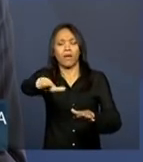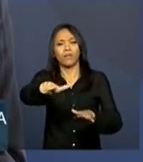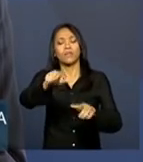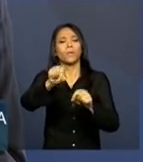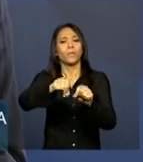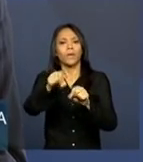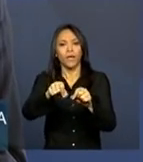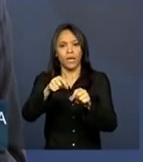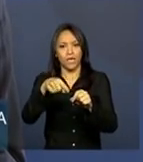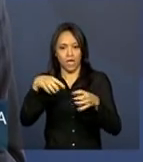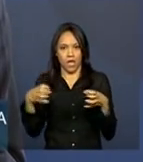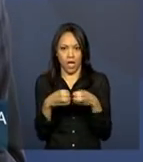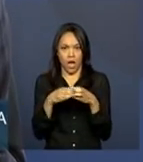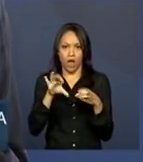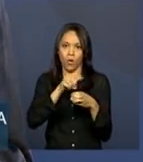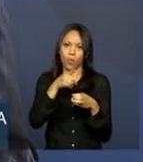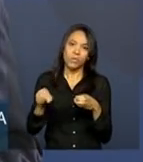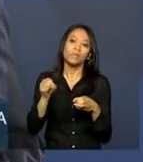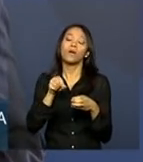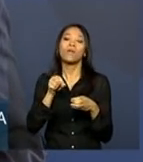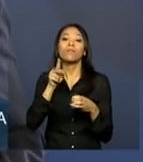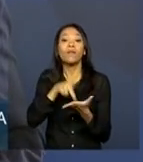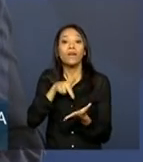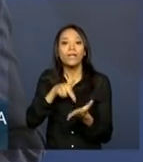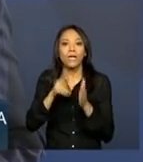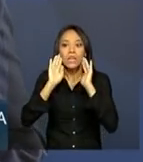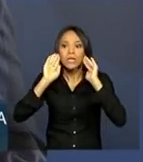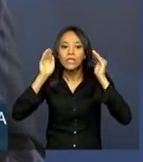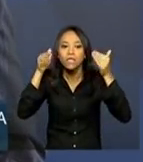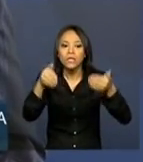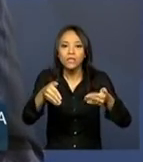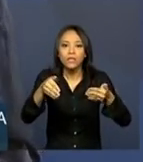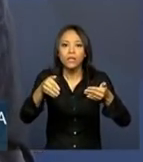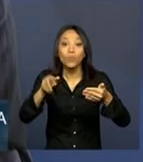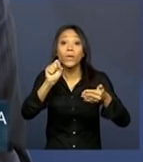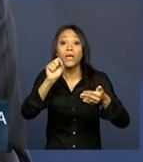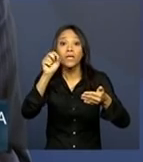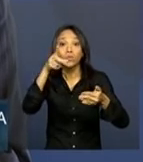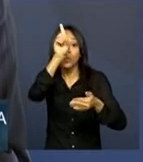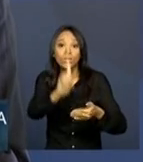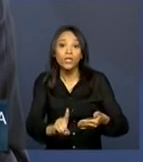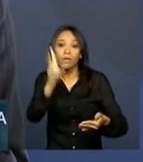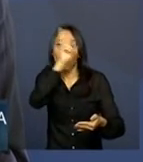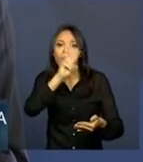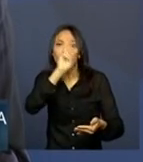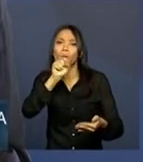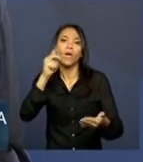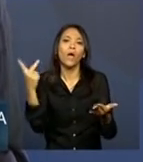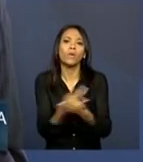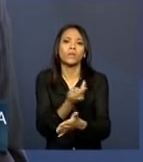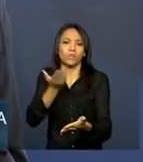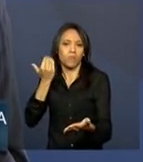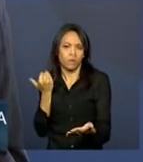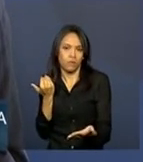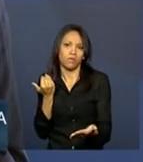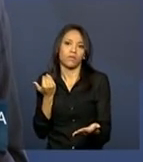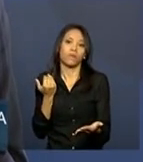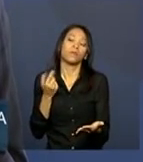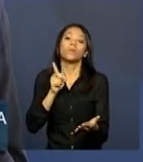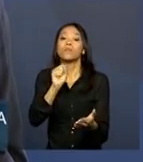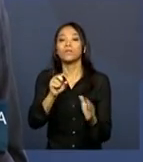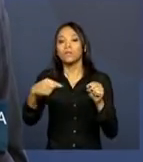levaram a comissão nacional da verdade a dar especial atenção à efetivação do direito à memória também uma de suas finalidades